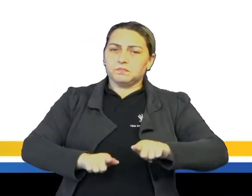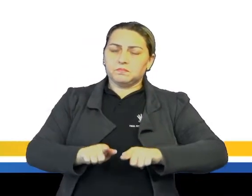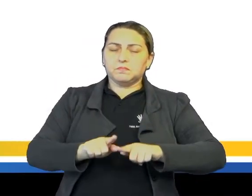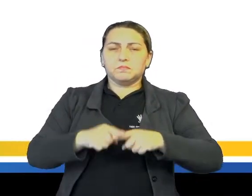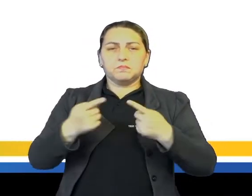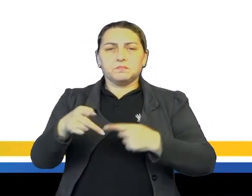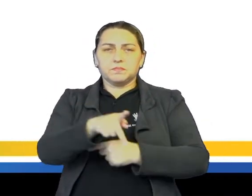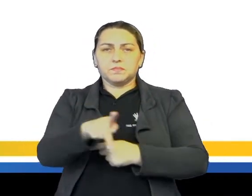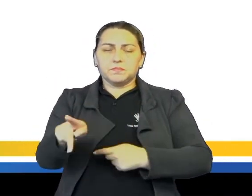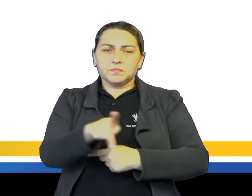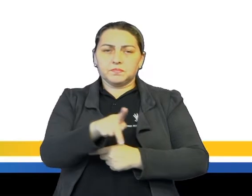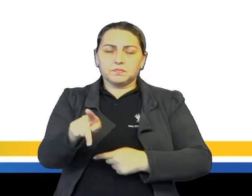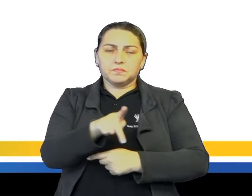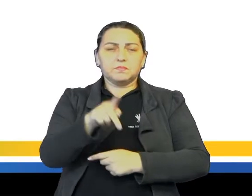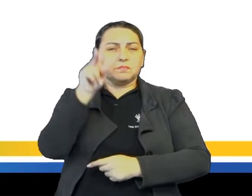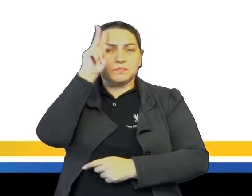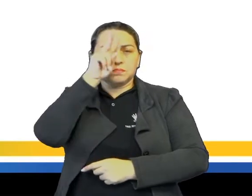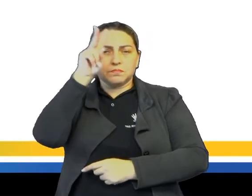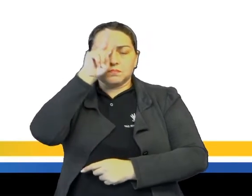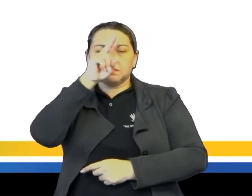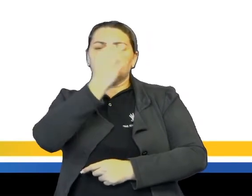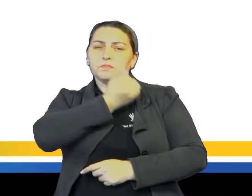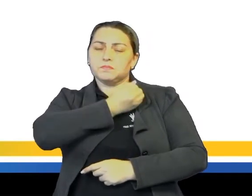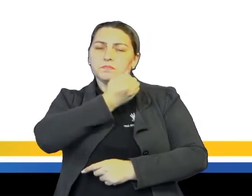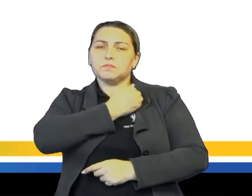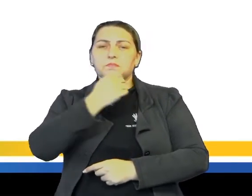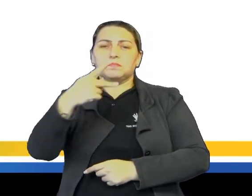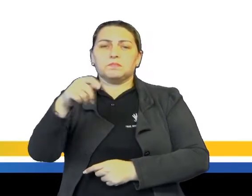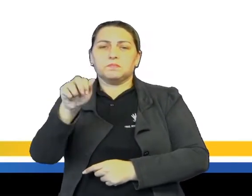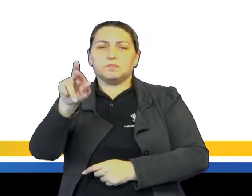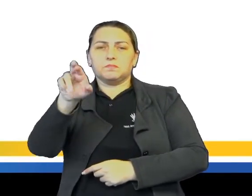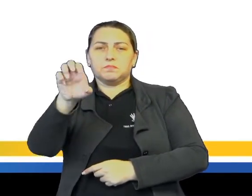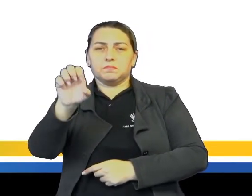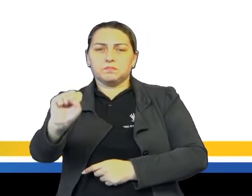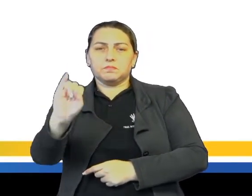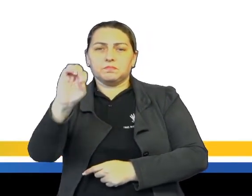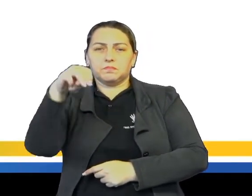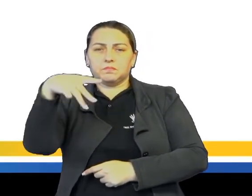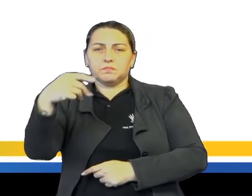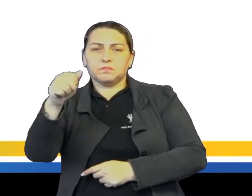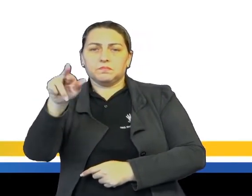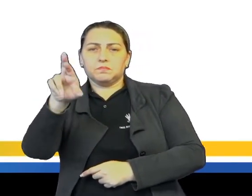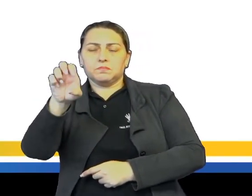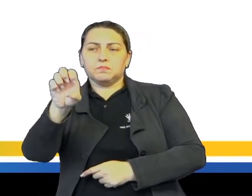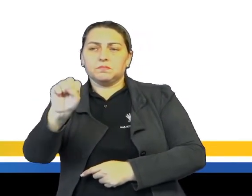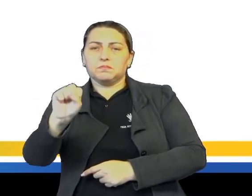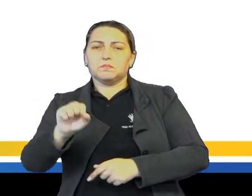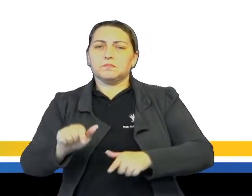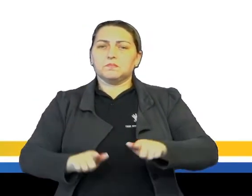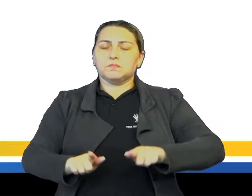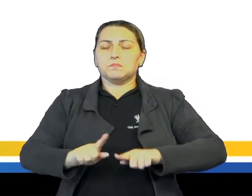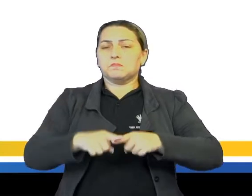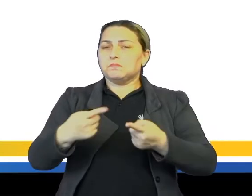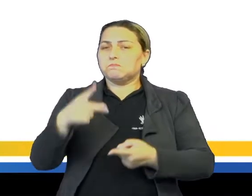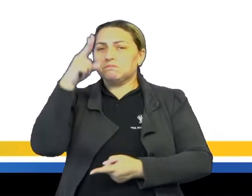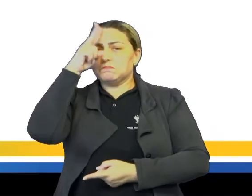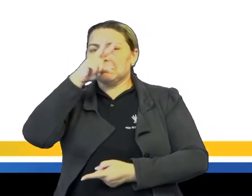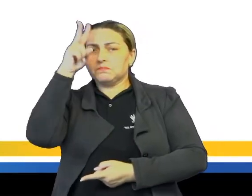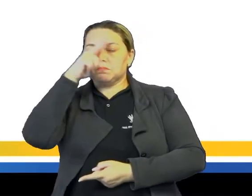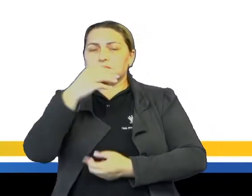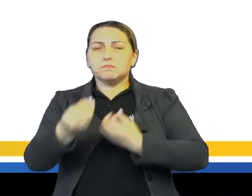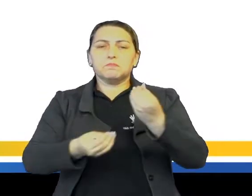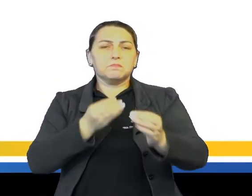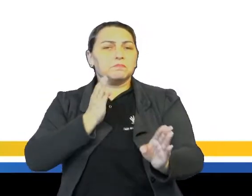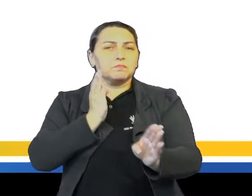Mas, professora, eu me lembro desses números pares, desses números ímpares, os primos, mas eu não me lembro exatamente como